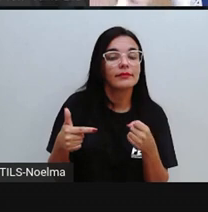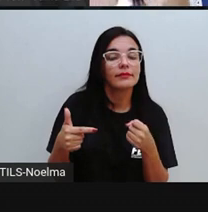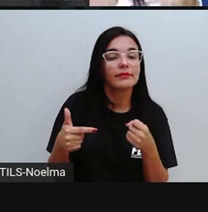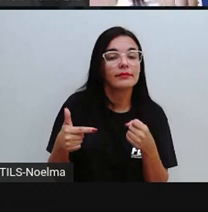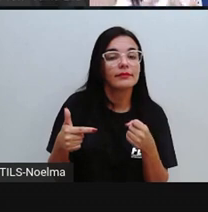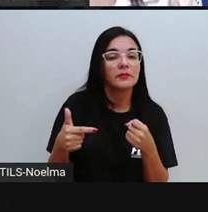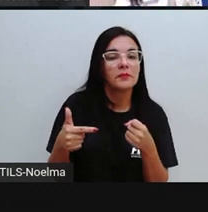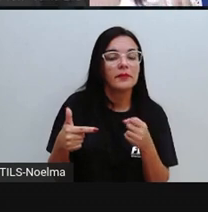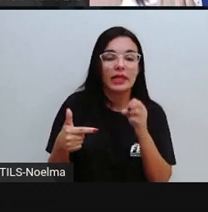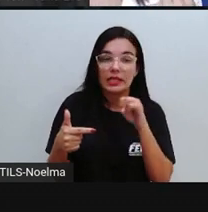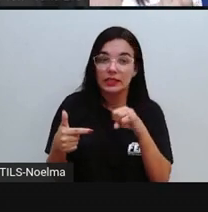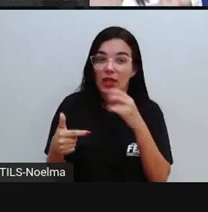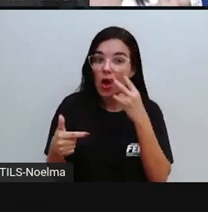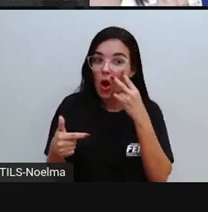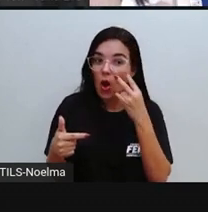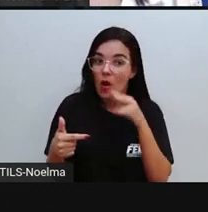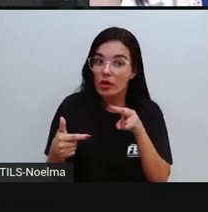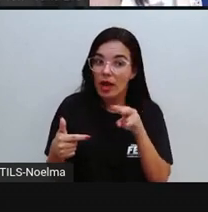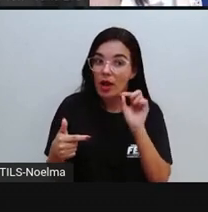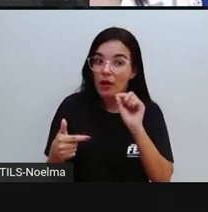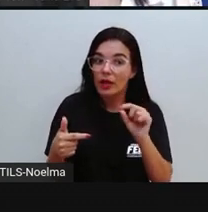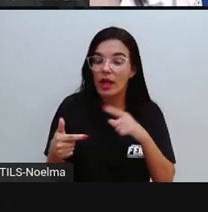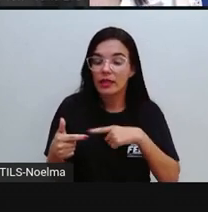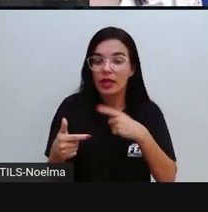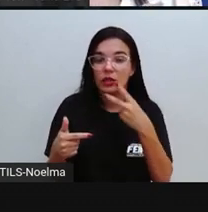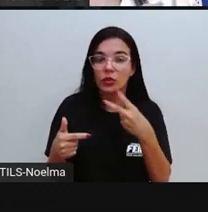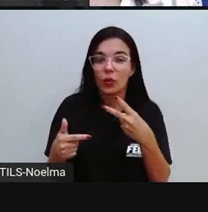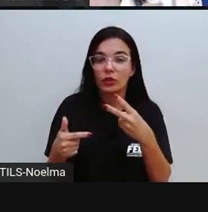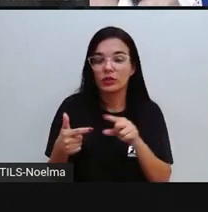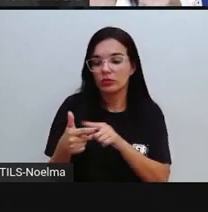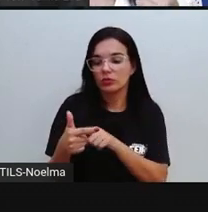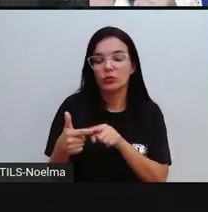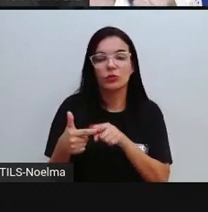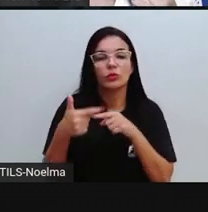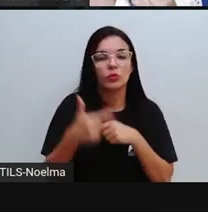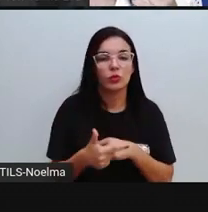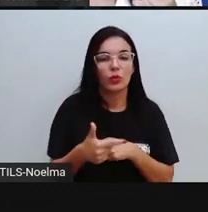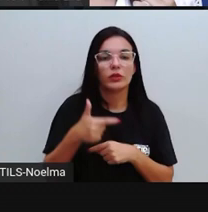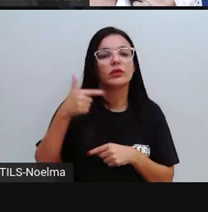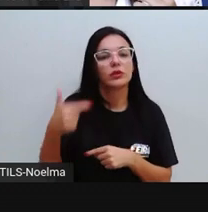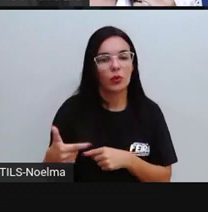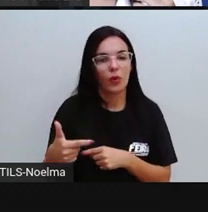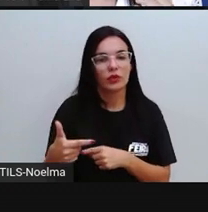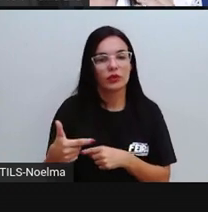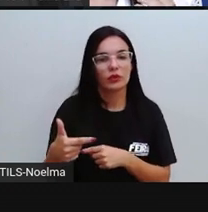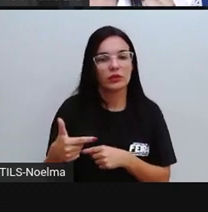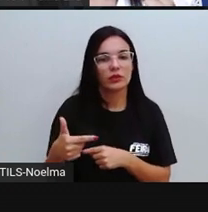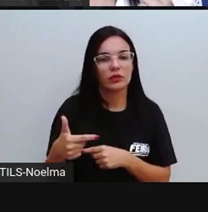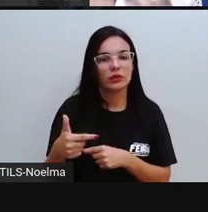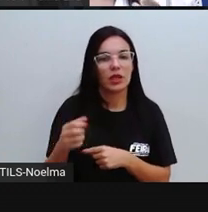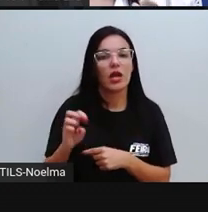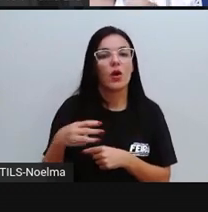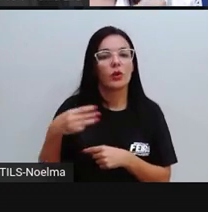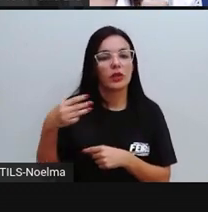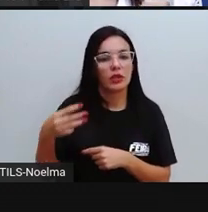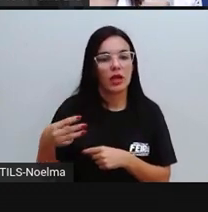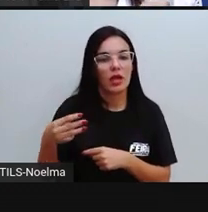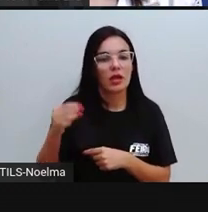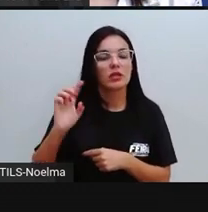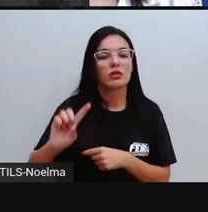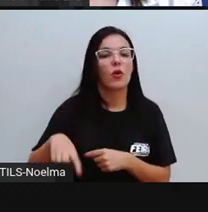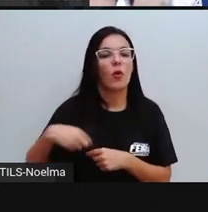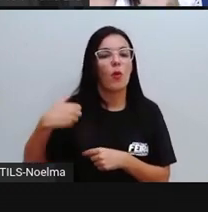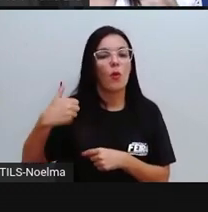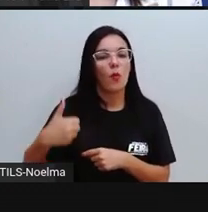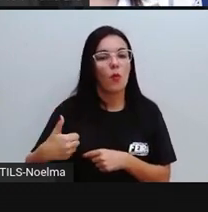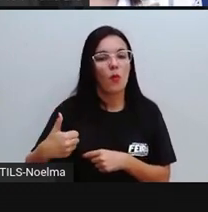Se a gente observar, segundo ano, 2, ele aparece duas vezes. Então, aqui seria outro 2, o 3,